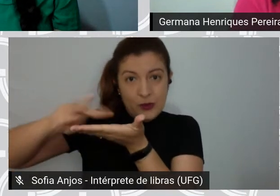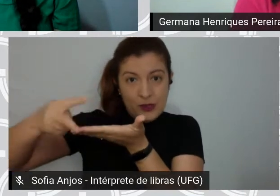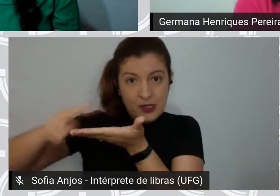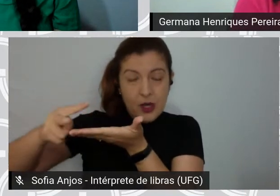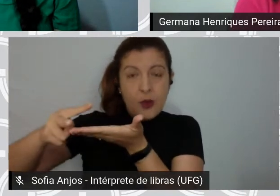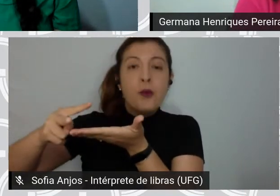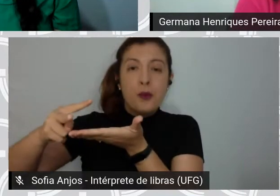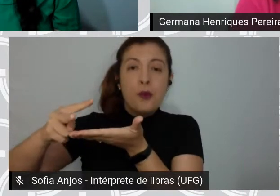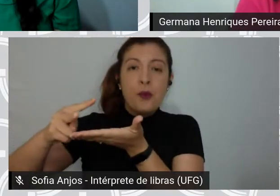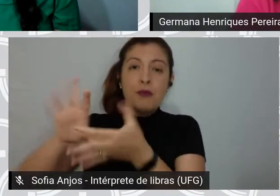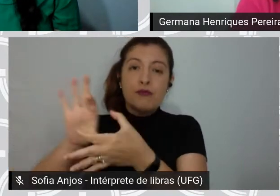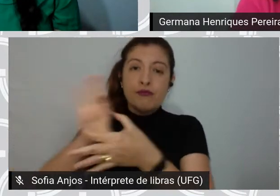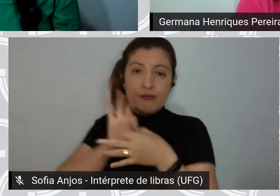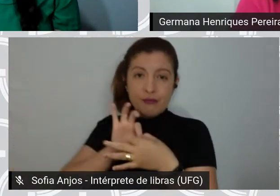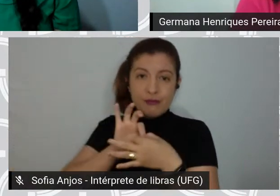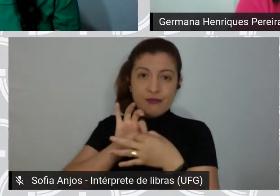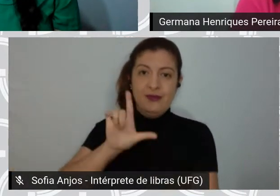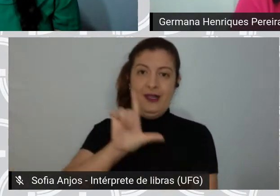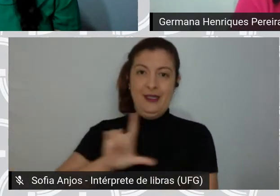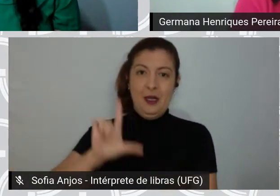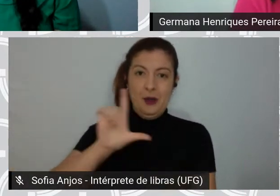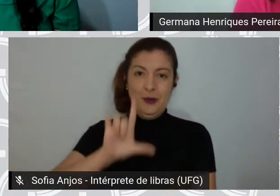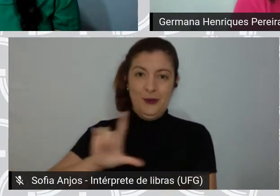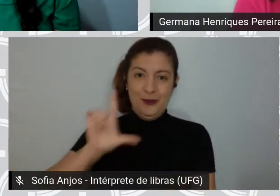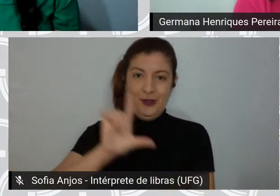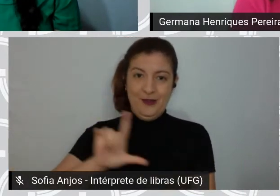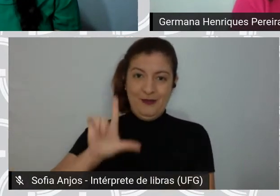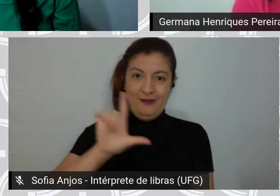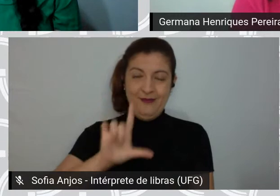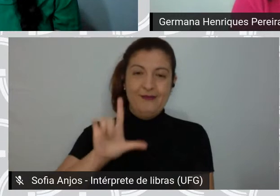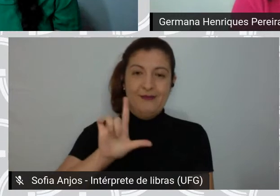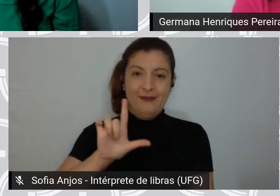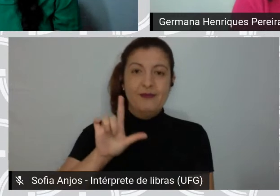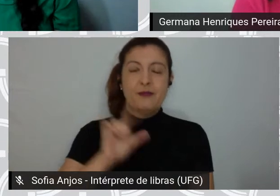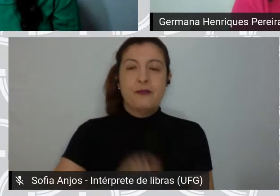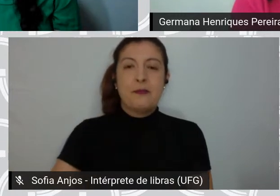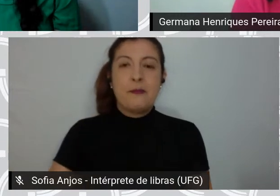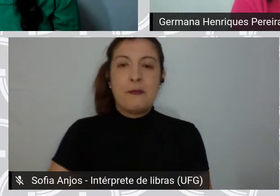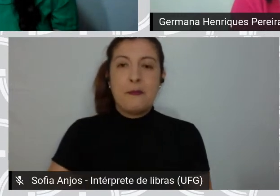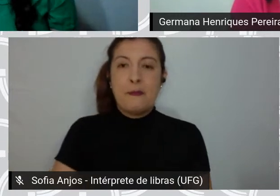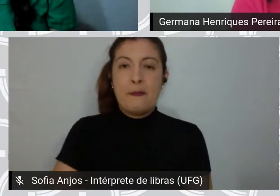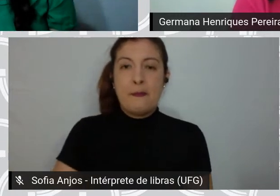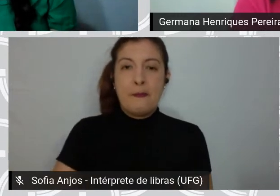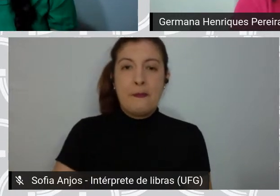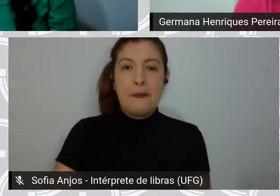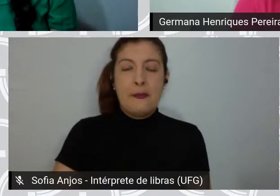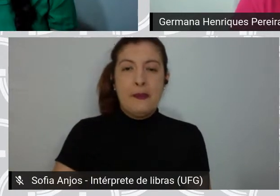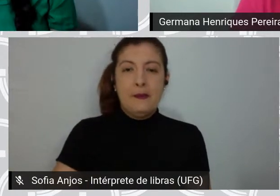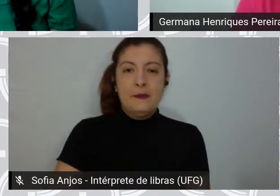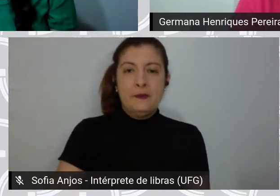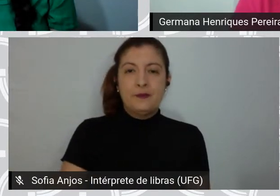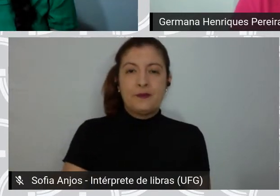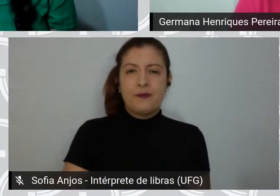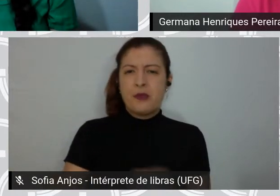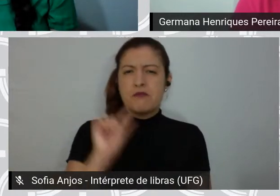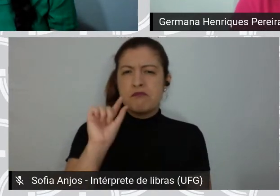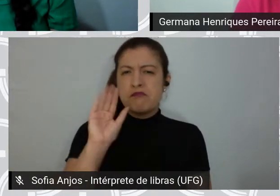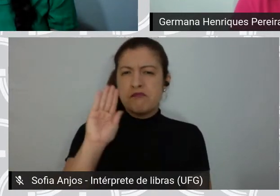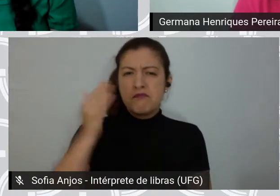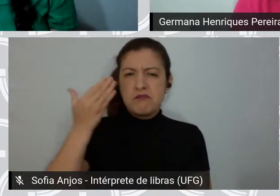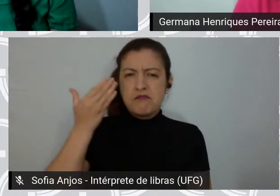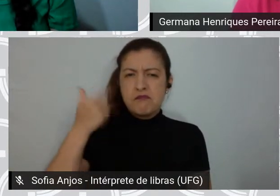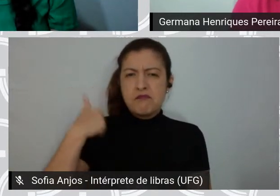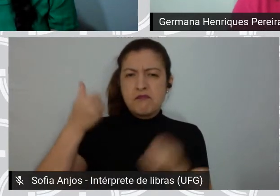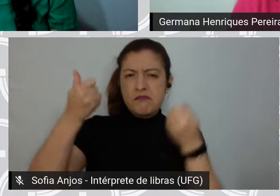É pretensão, então, dizer, não é? Como eu me referi agora há pouco, né, como eu